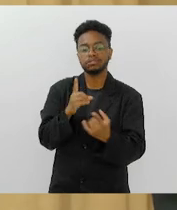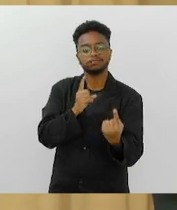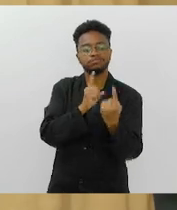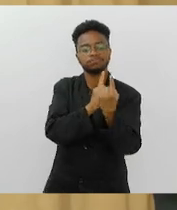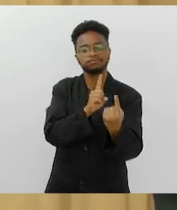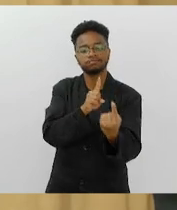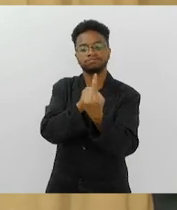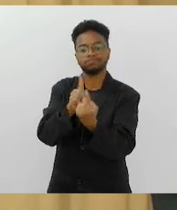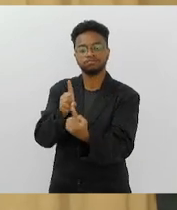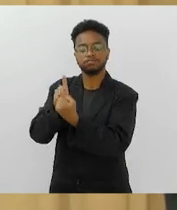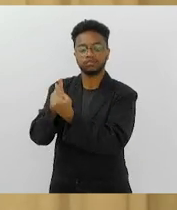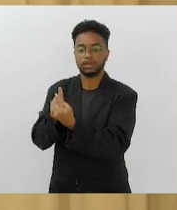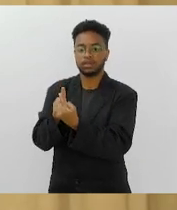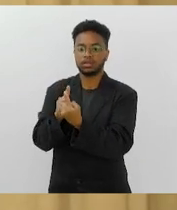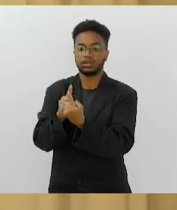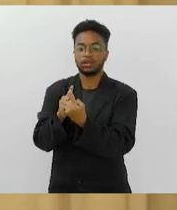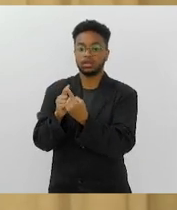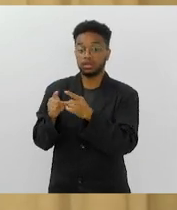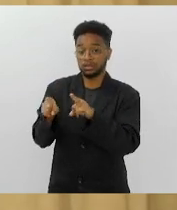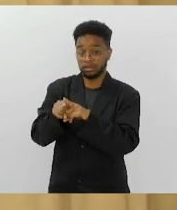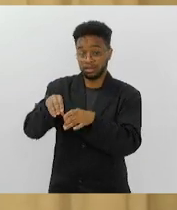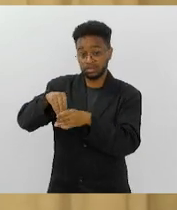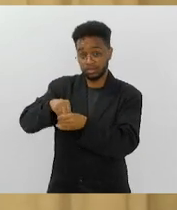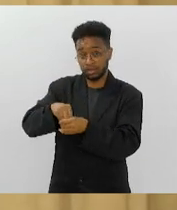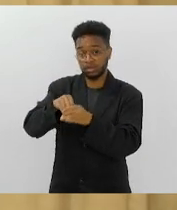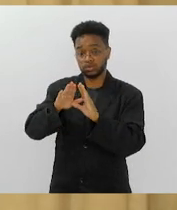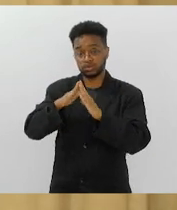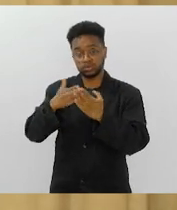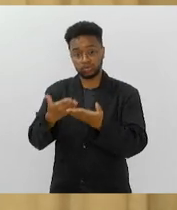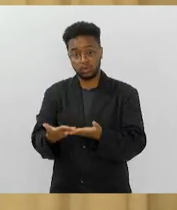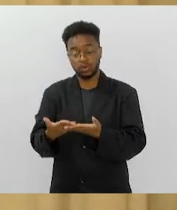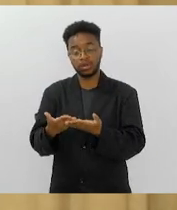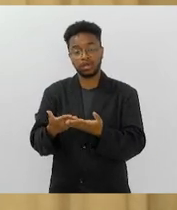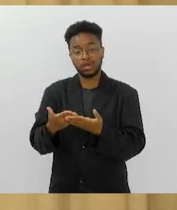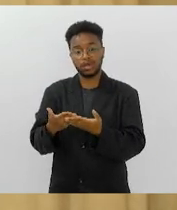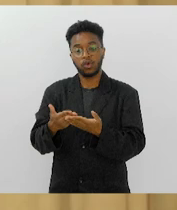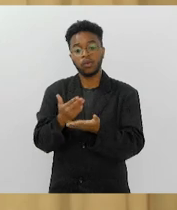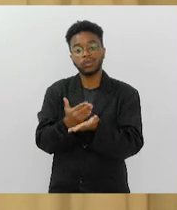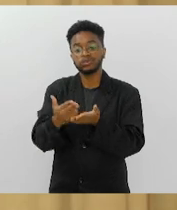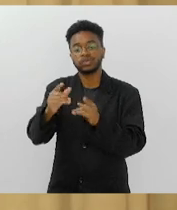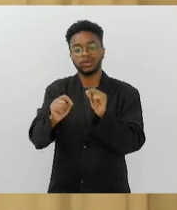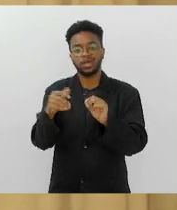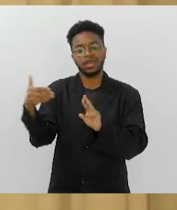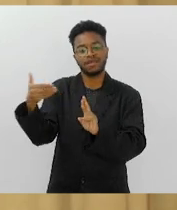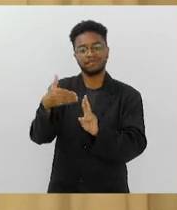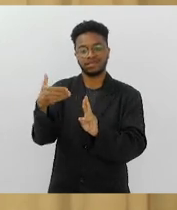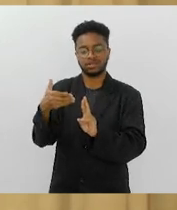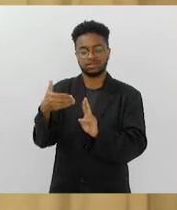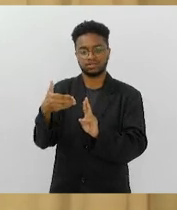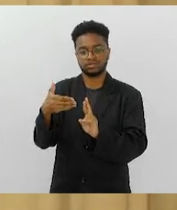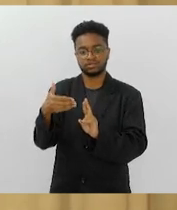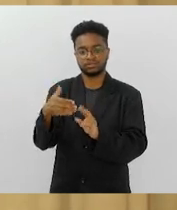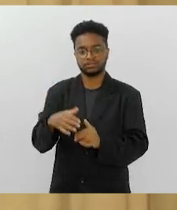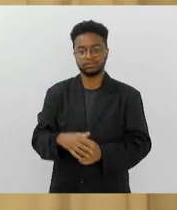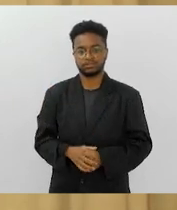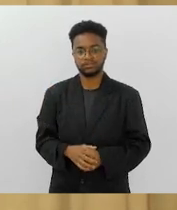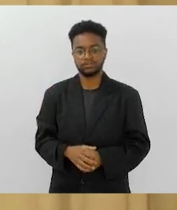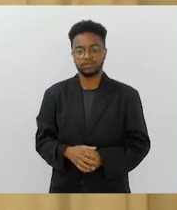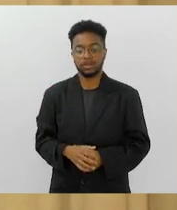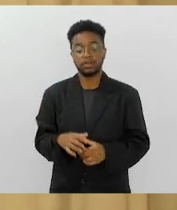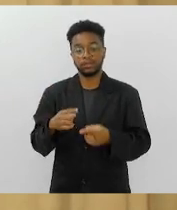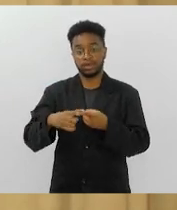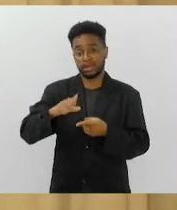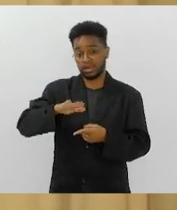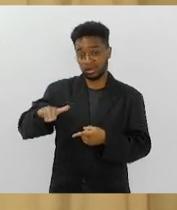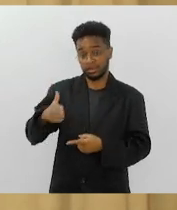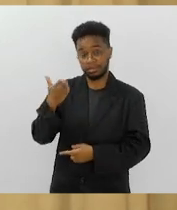nos tornamos, dentro da comunidade escolar, esse referencial. Esse referencial positivo que aquela criança que queria